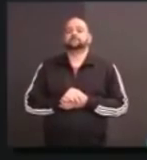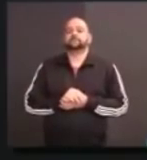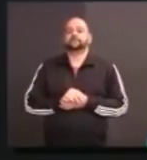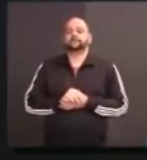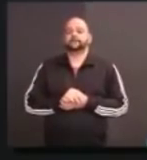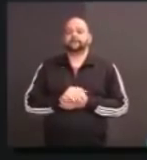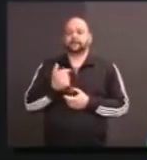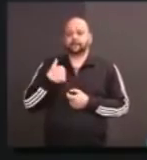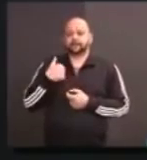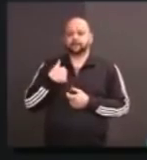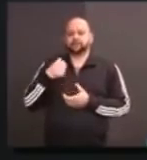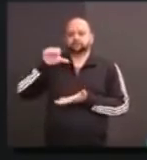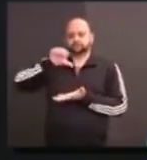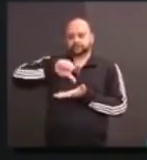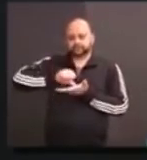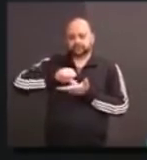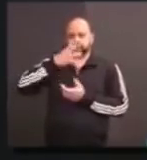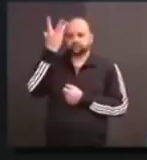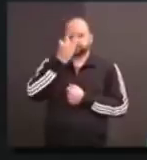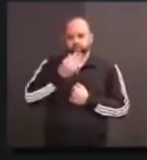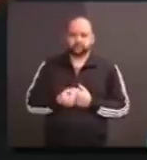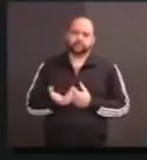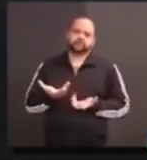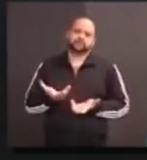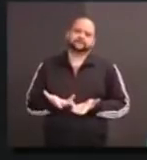Nos centros espíritas